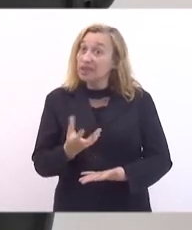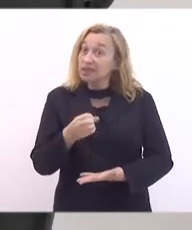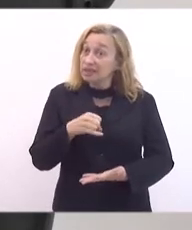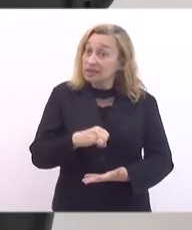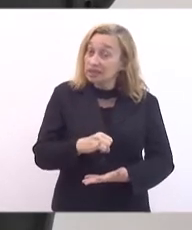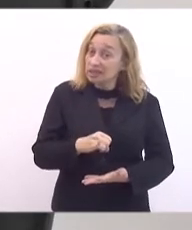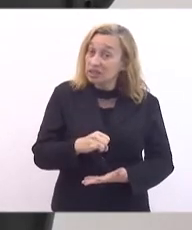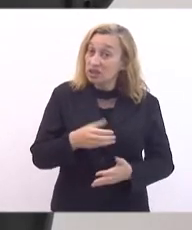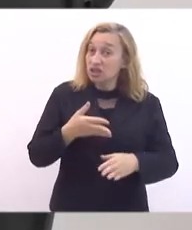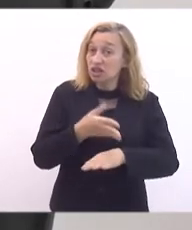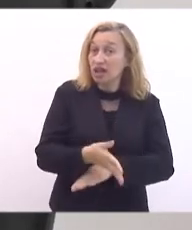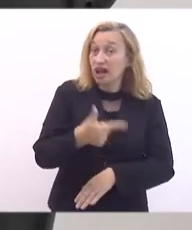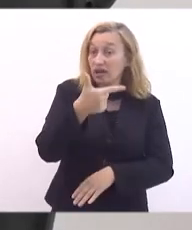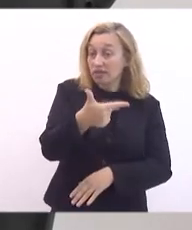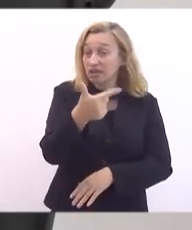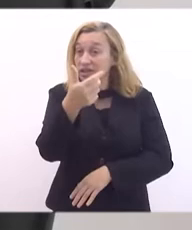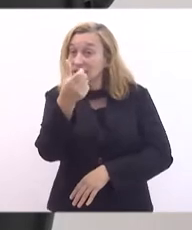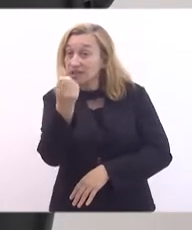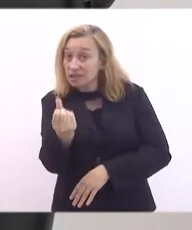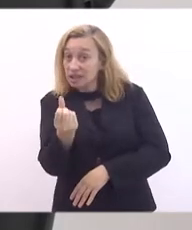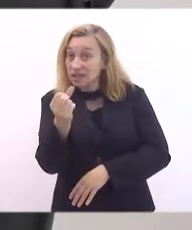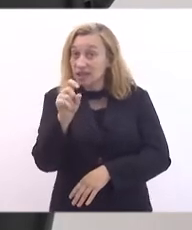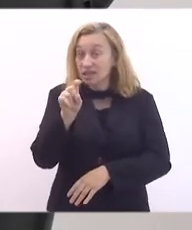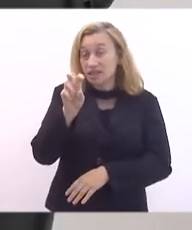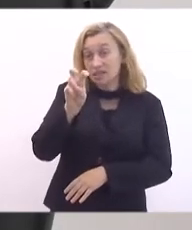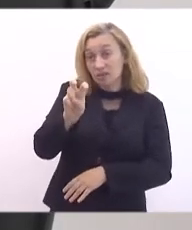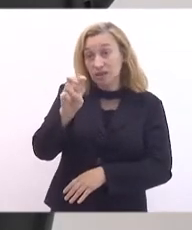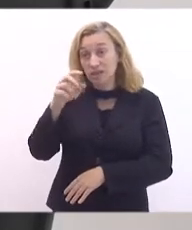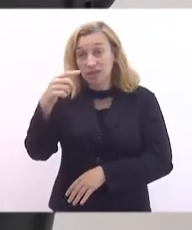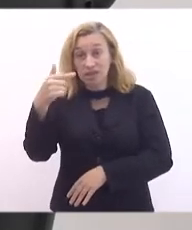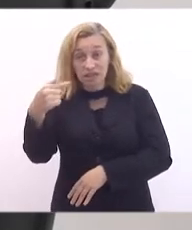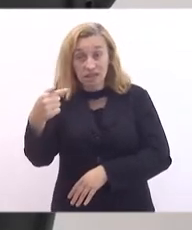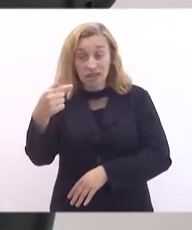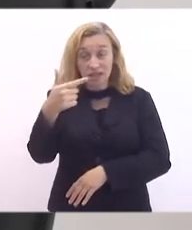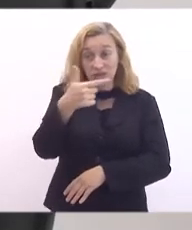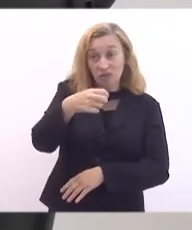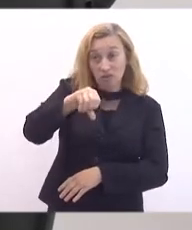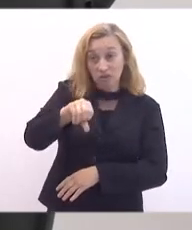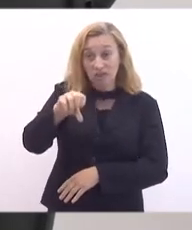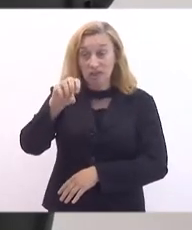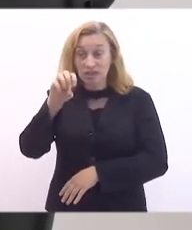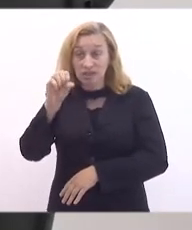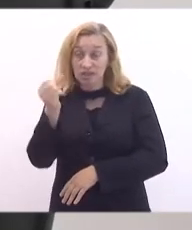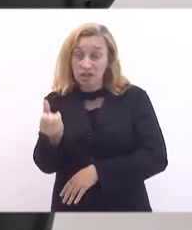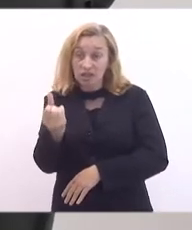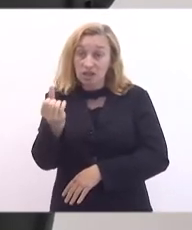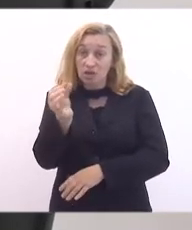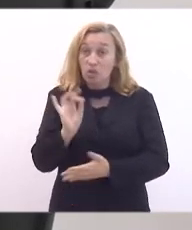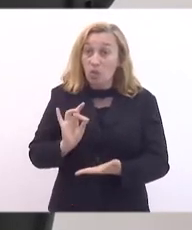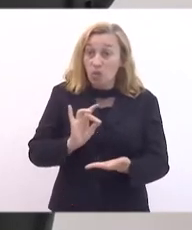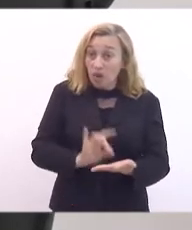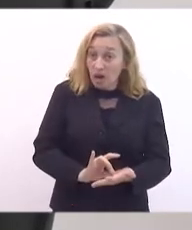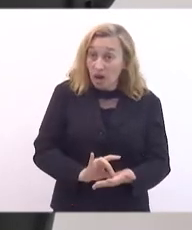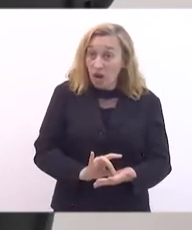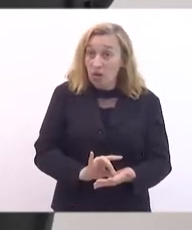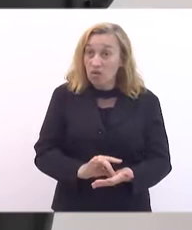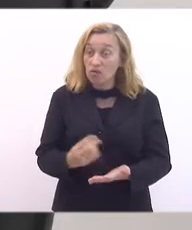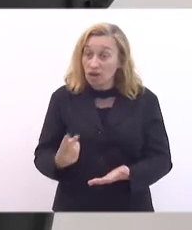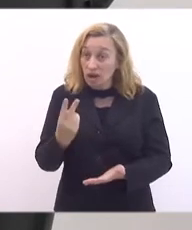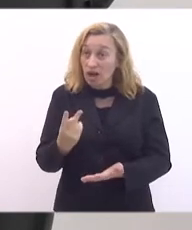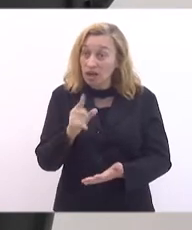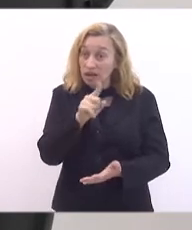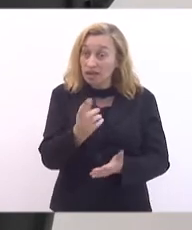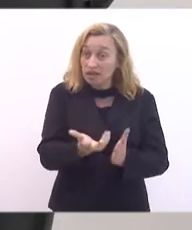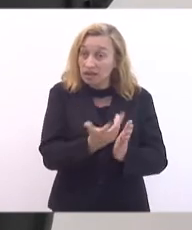gente passasse para 26 57/96 as alíquotas reais aquele discurso da